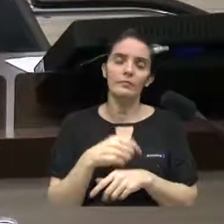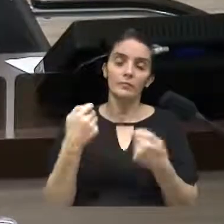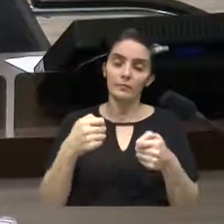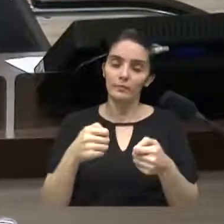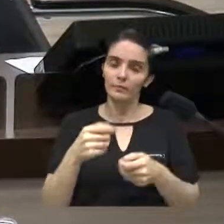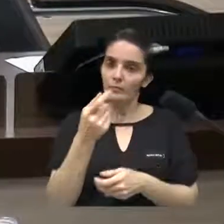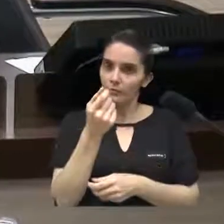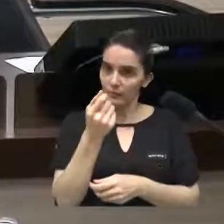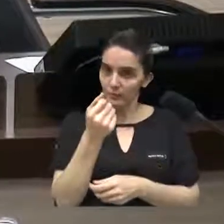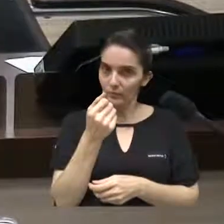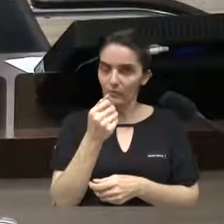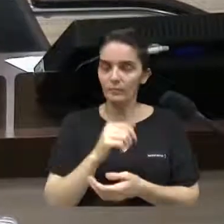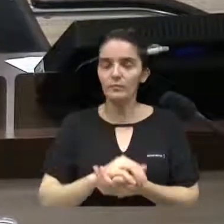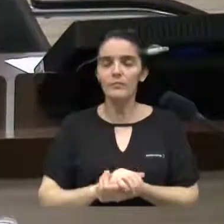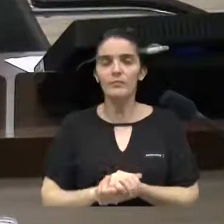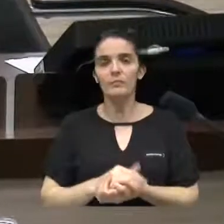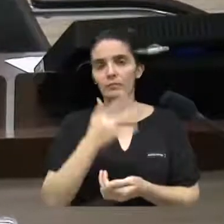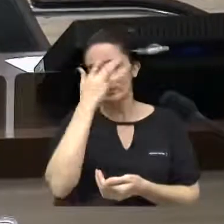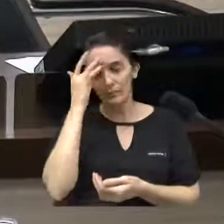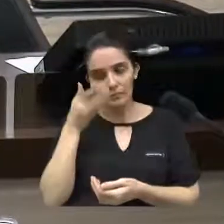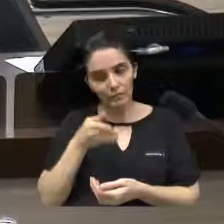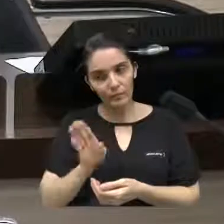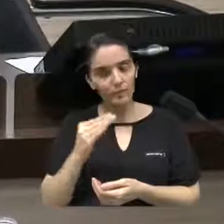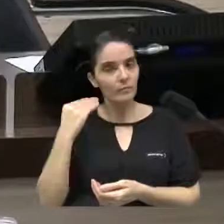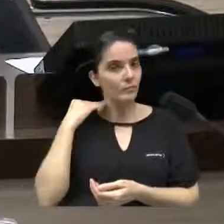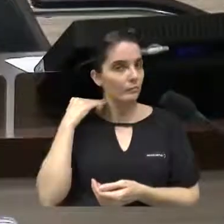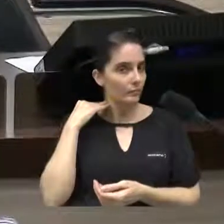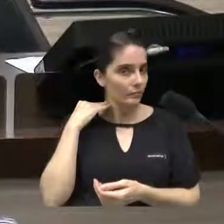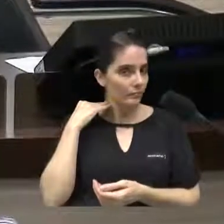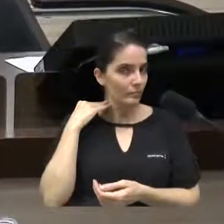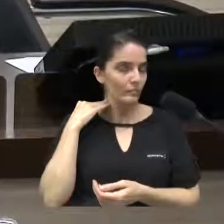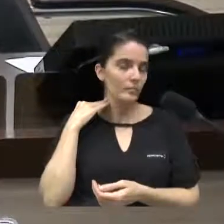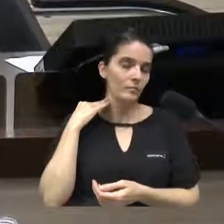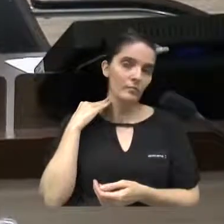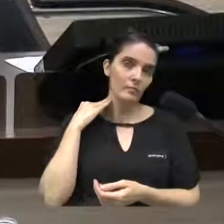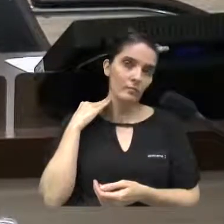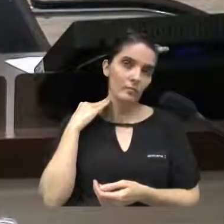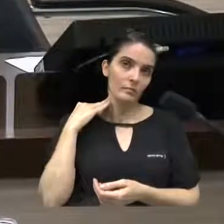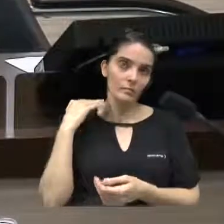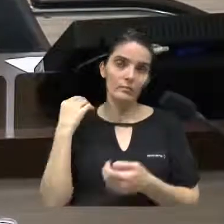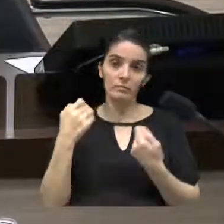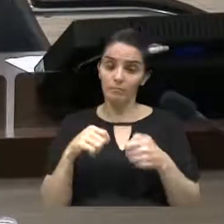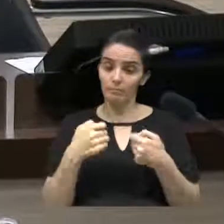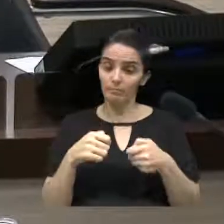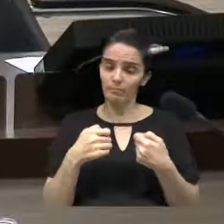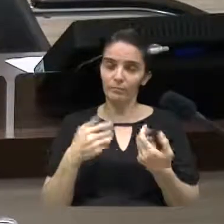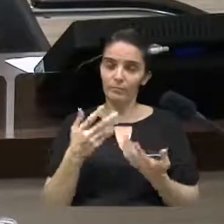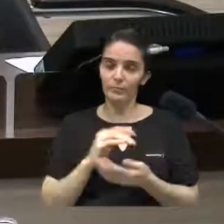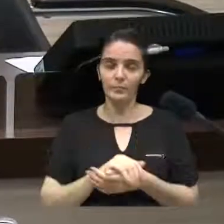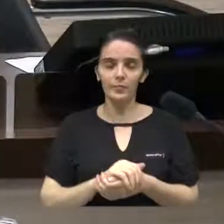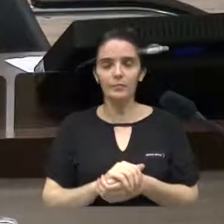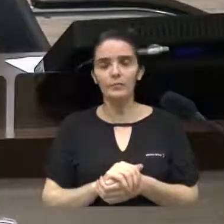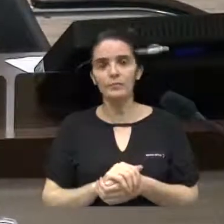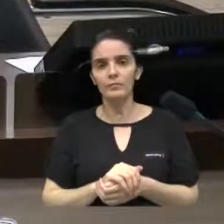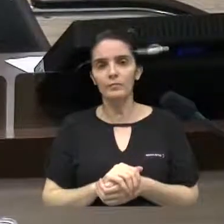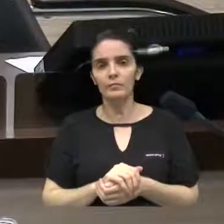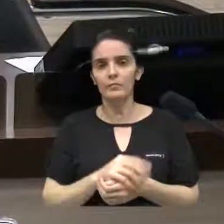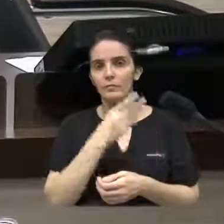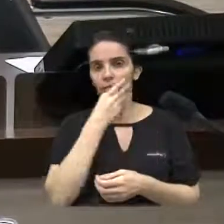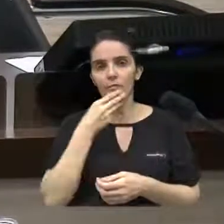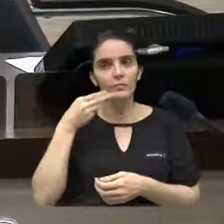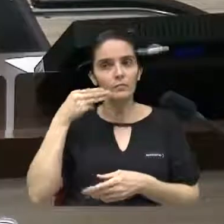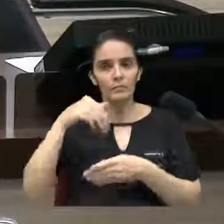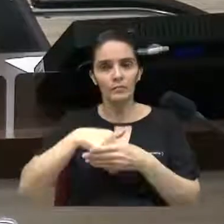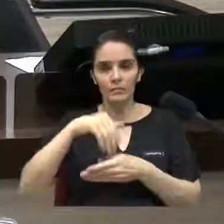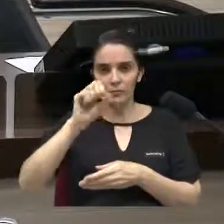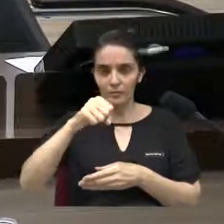que o cidadão, a pessoa que procurou o banco, está passando no momento. Então, o meu voto é favorável, fico muito